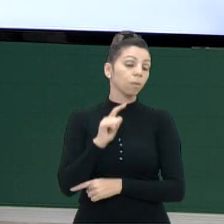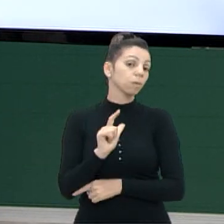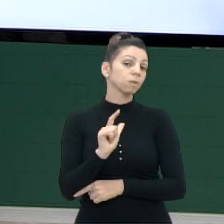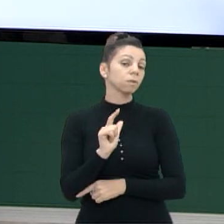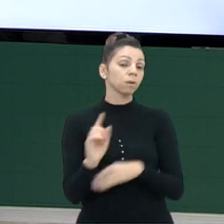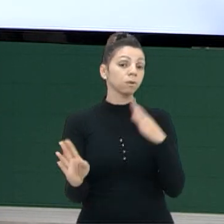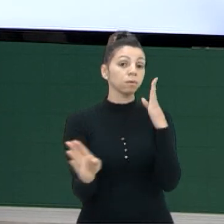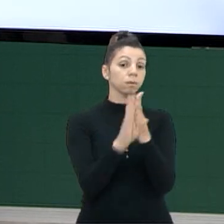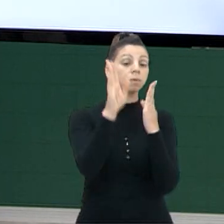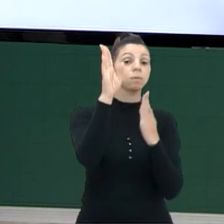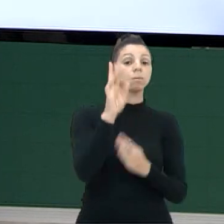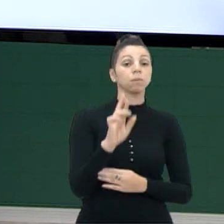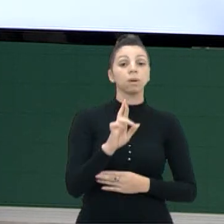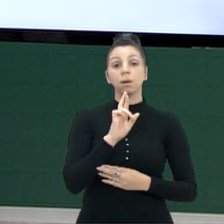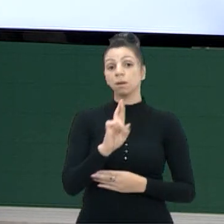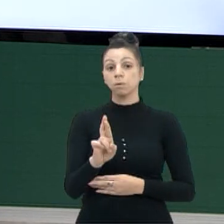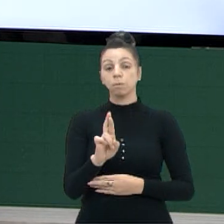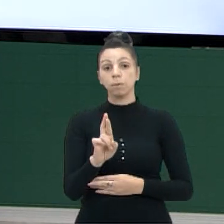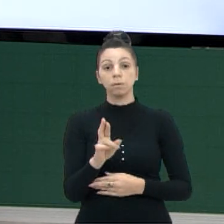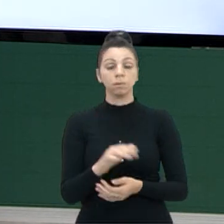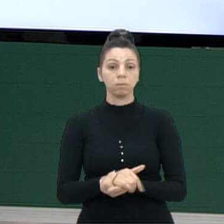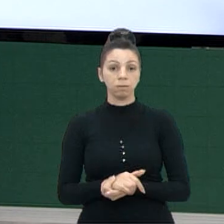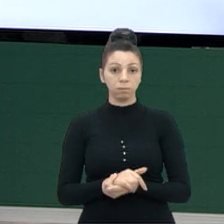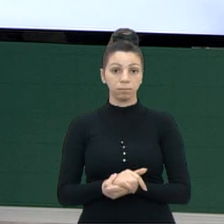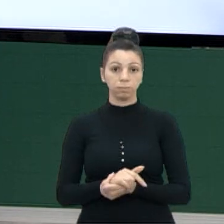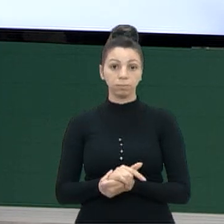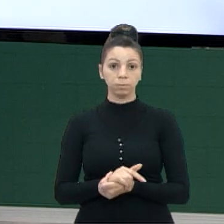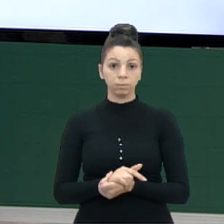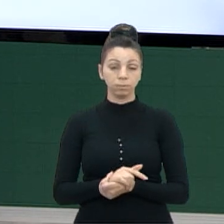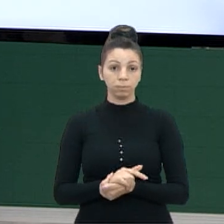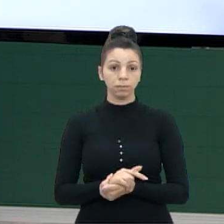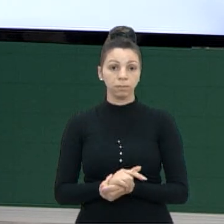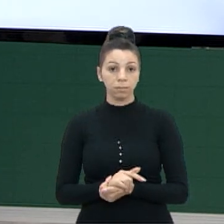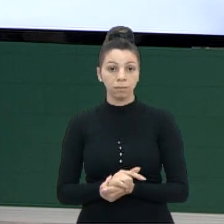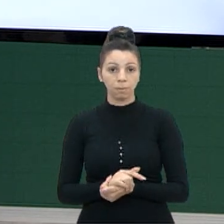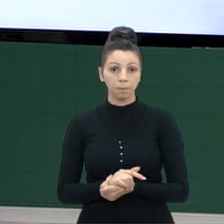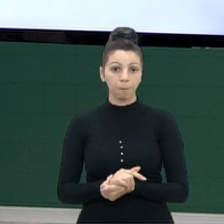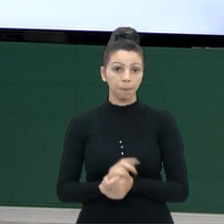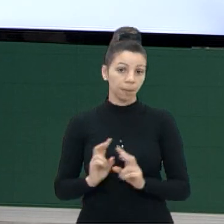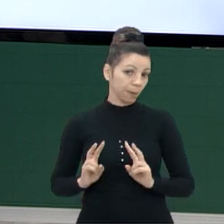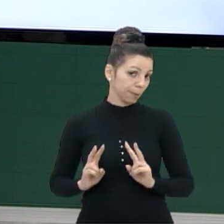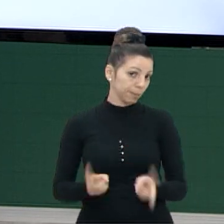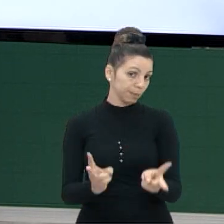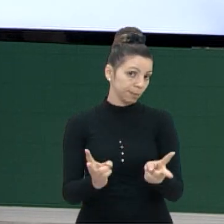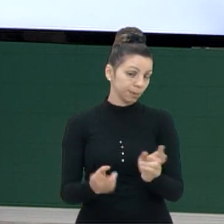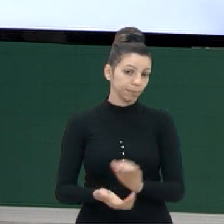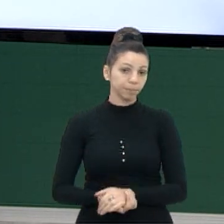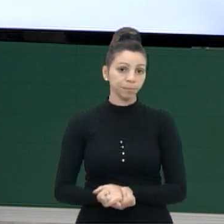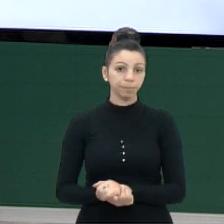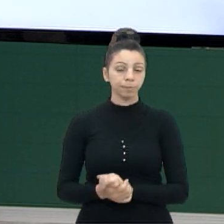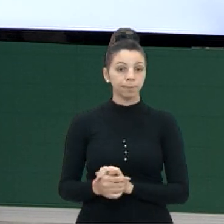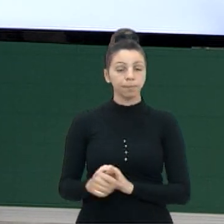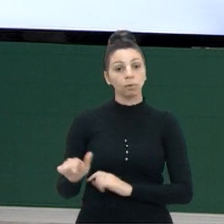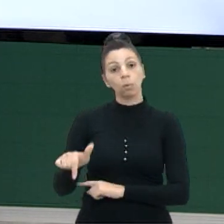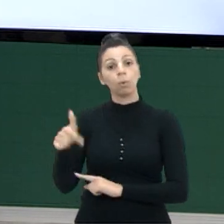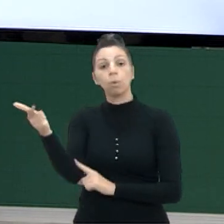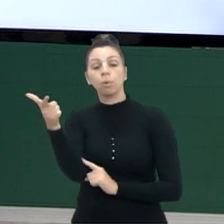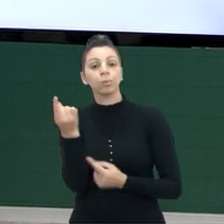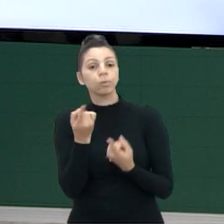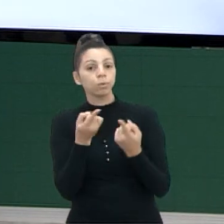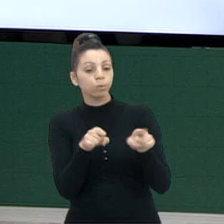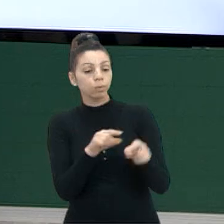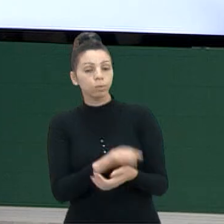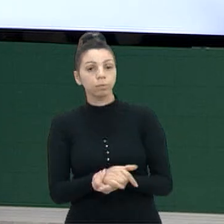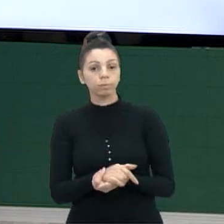resolver e descobrir outras coisas dentro desse estacionamento. Vamos continuar? Outro desafio. Nesse